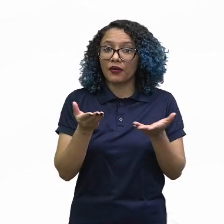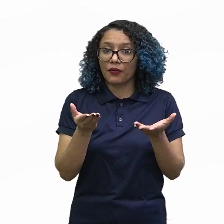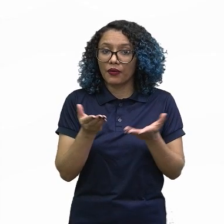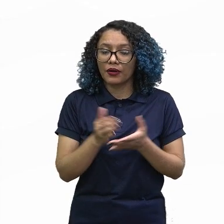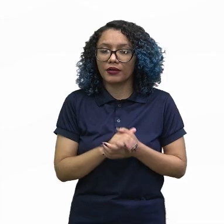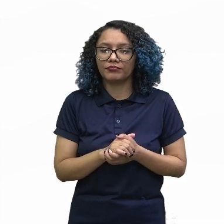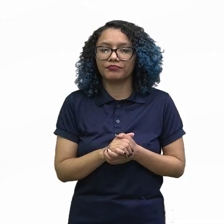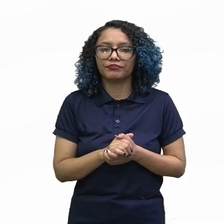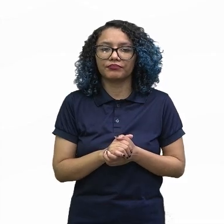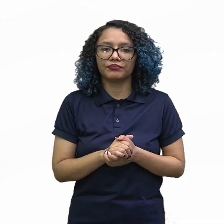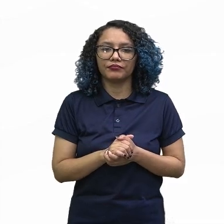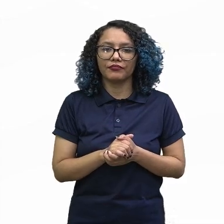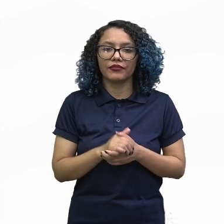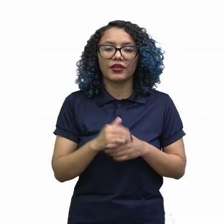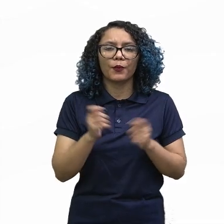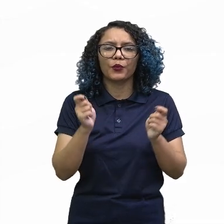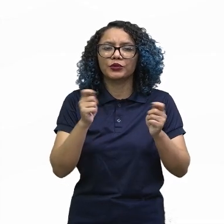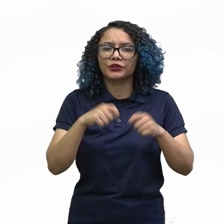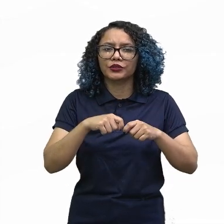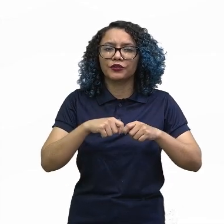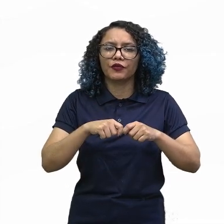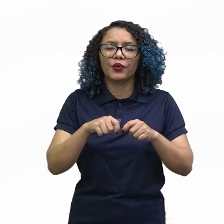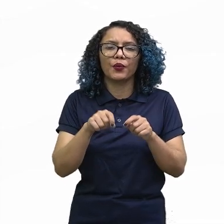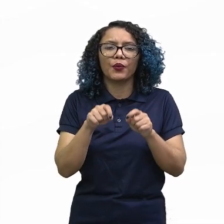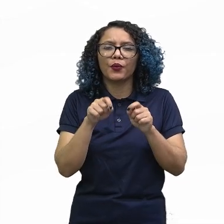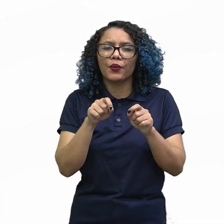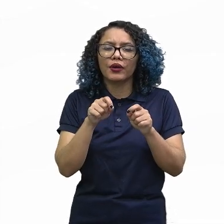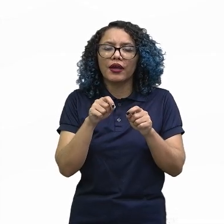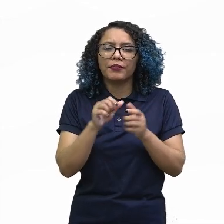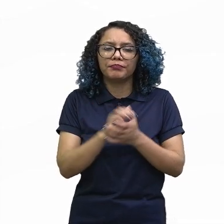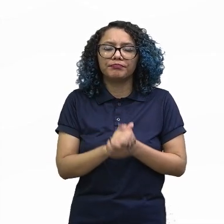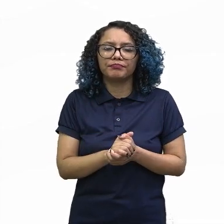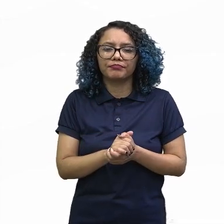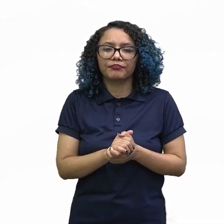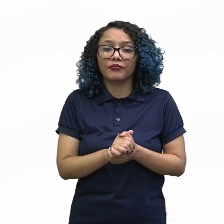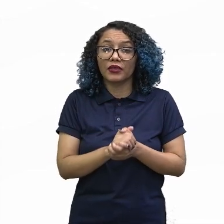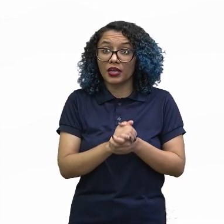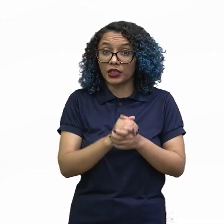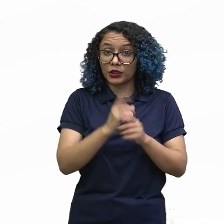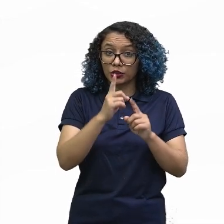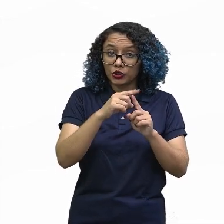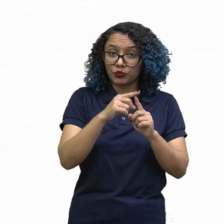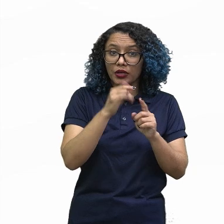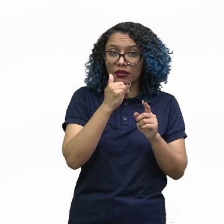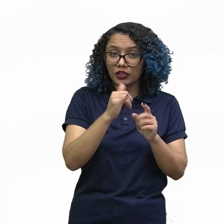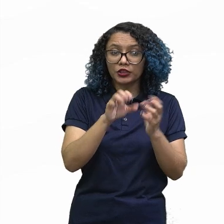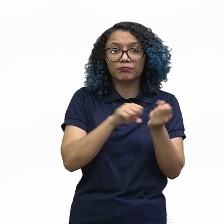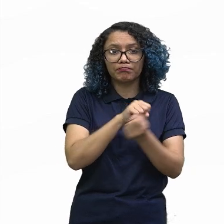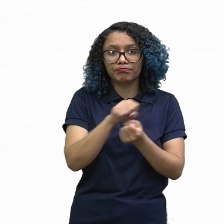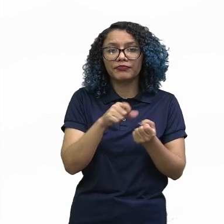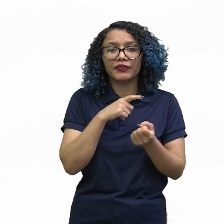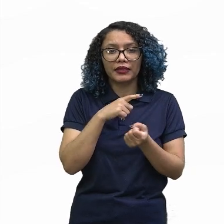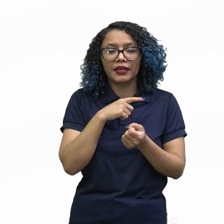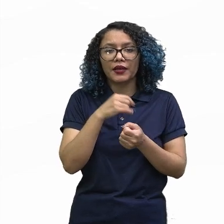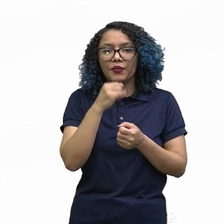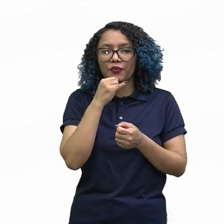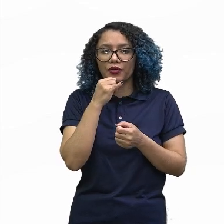é possível encontrar fontes de energia sustentáveis, como